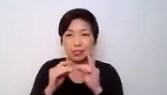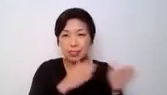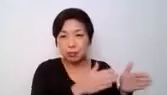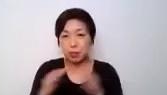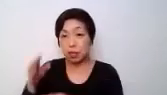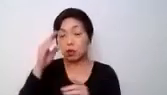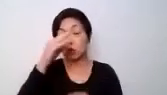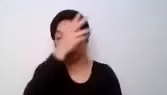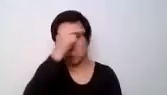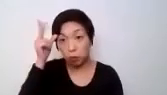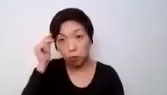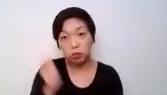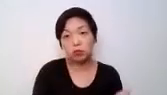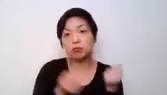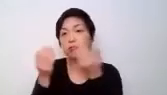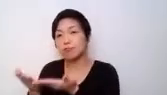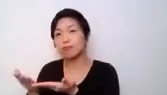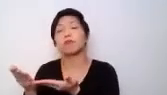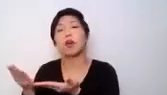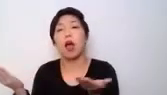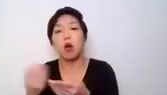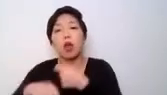faz com que cada vez mais